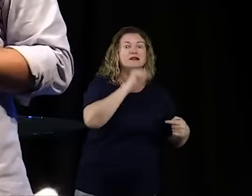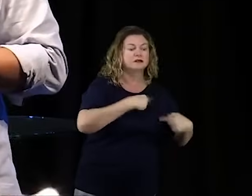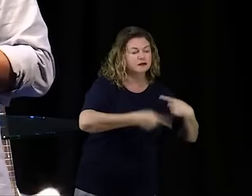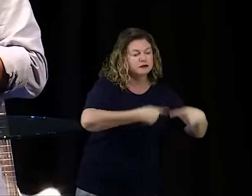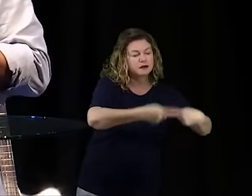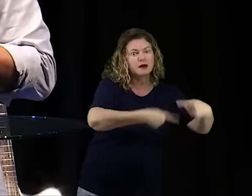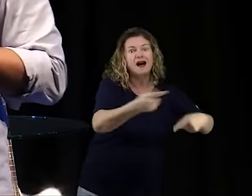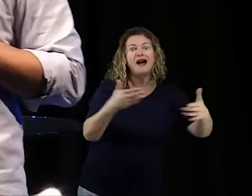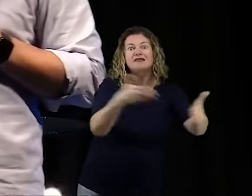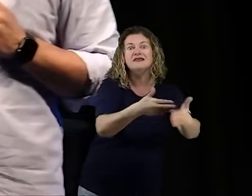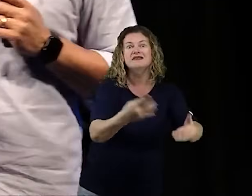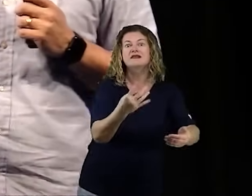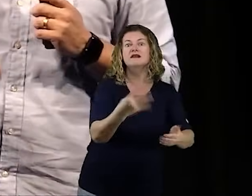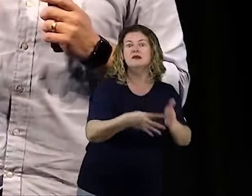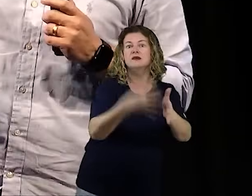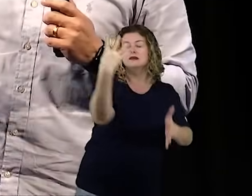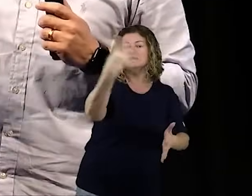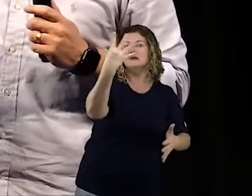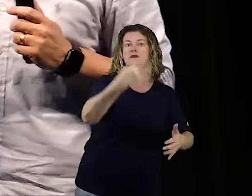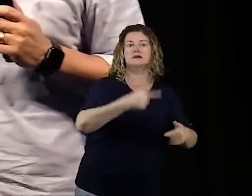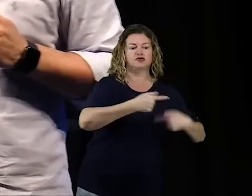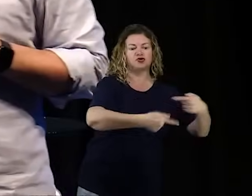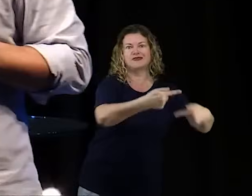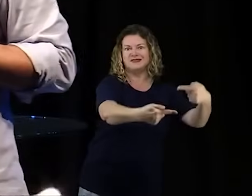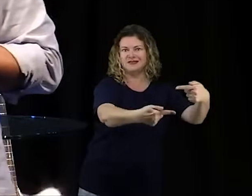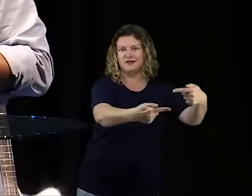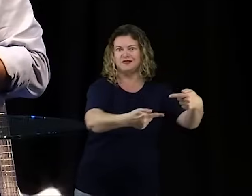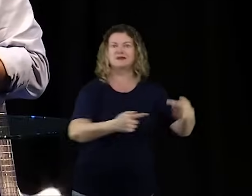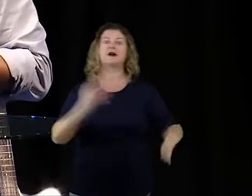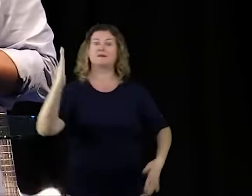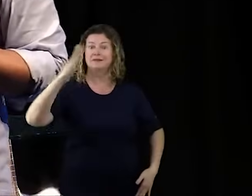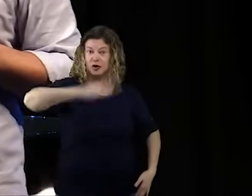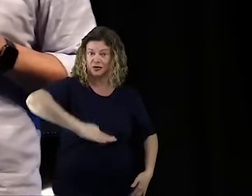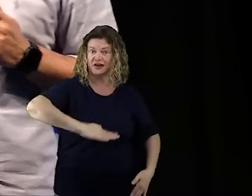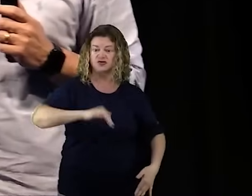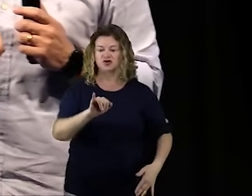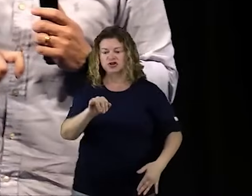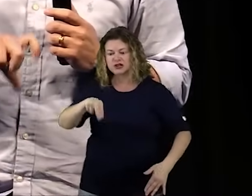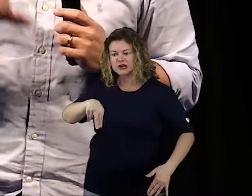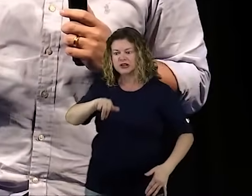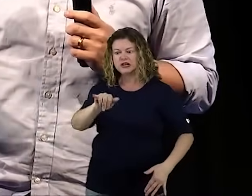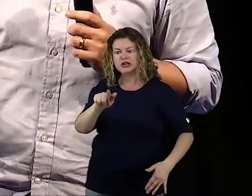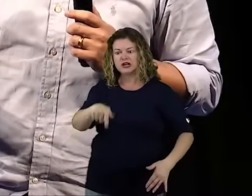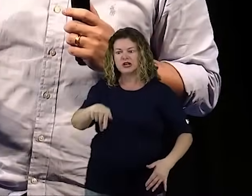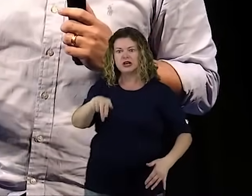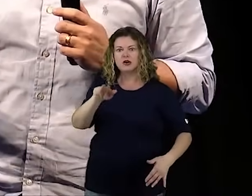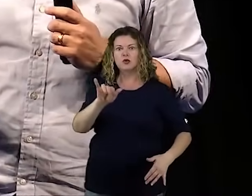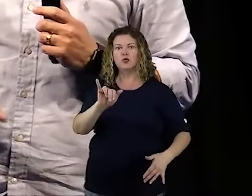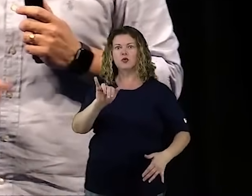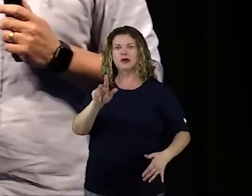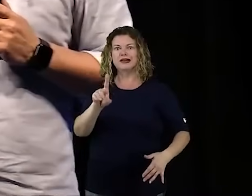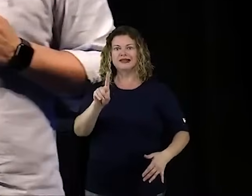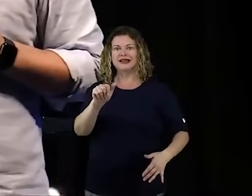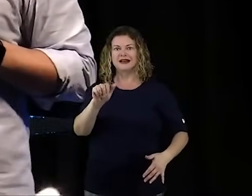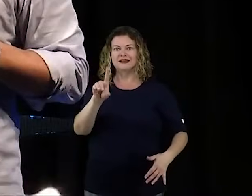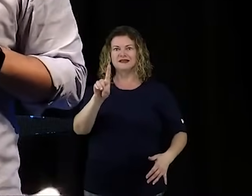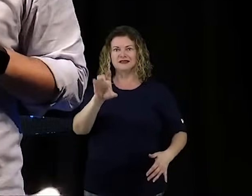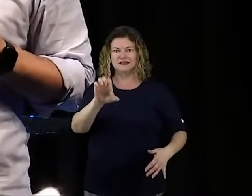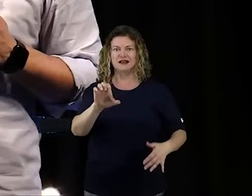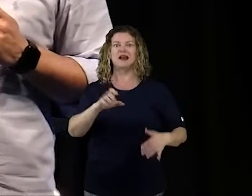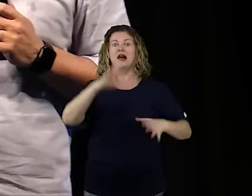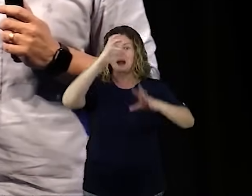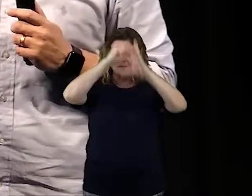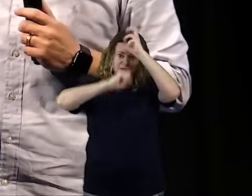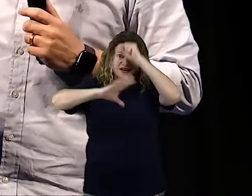Nós aprendemos que iniquidade é aprendida a iniquidade muita gente confunde iniquidade com maldição a iniquidade é o